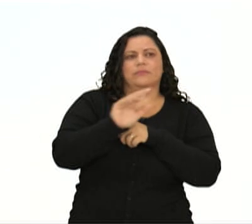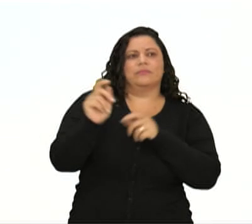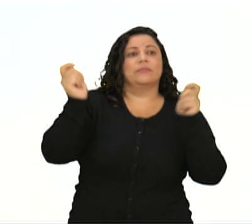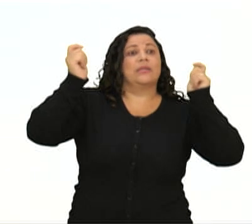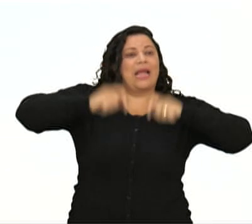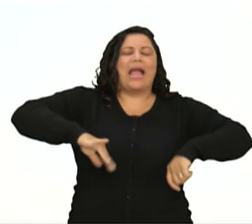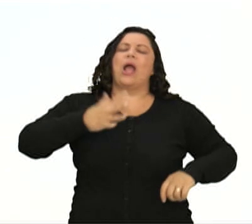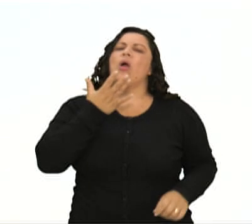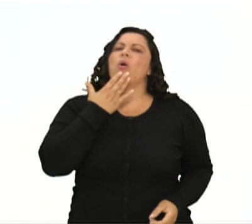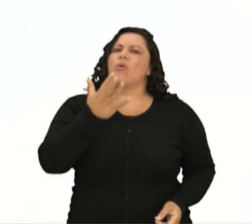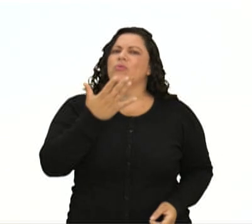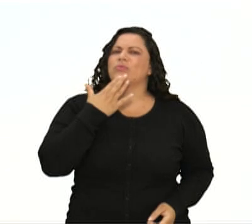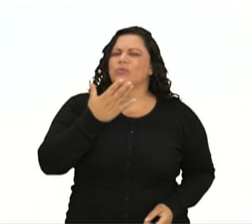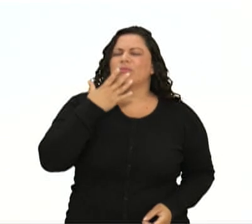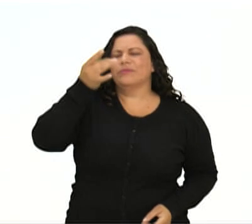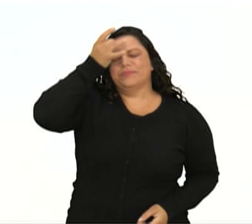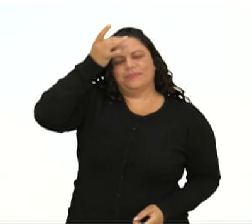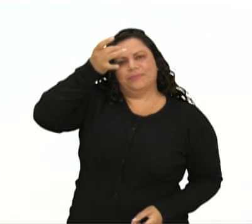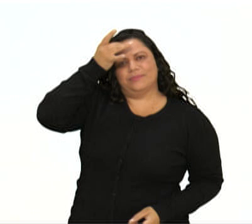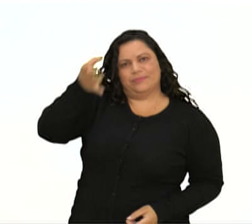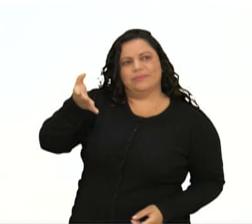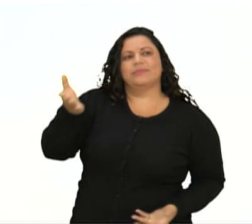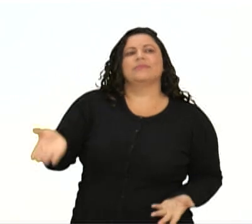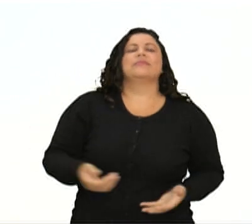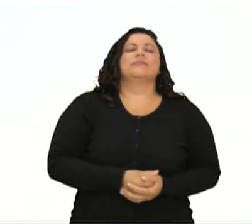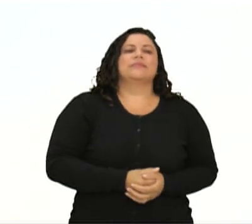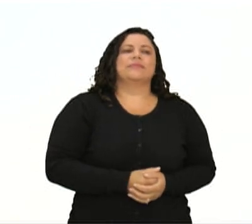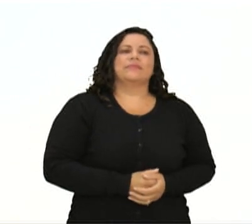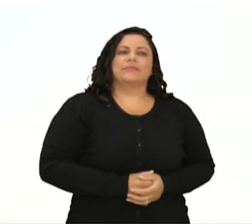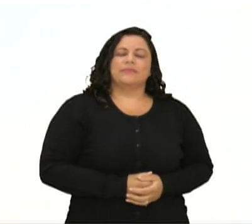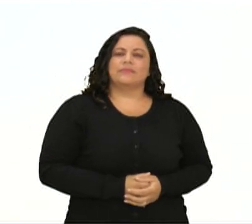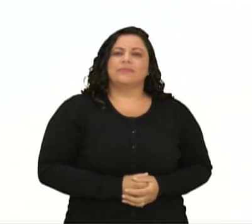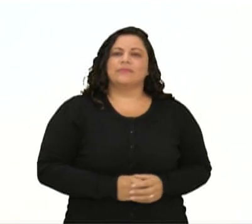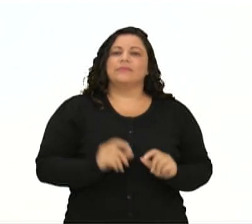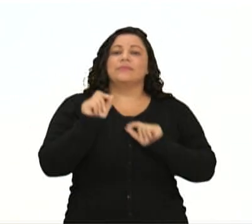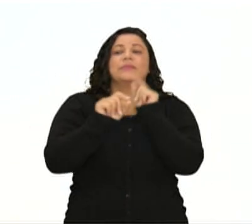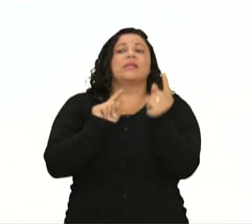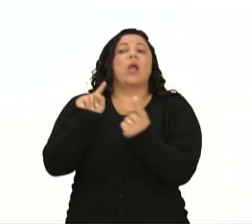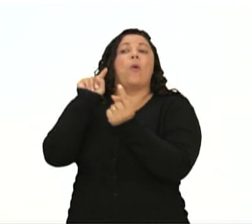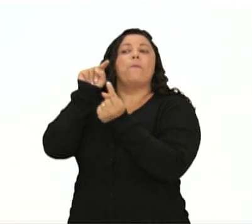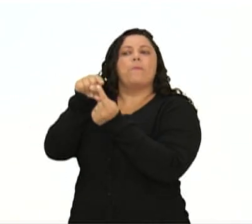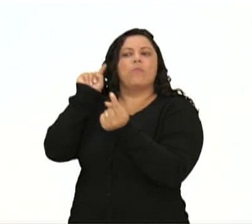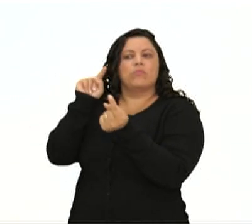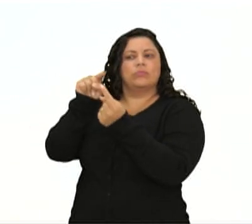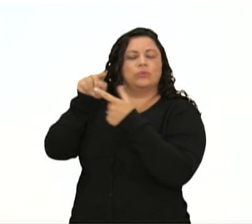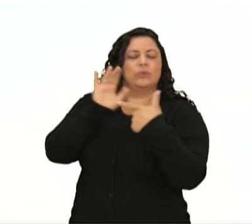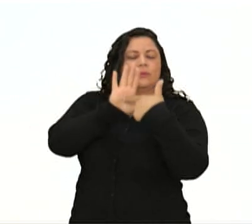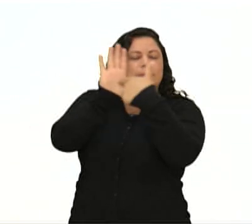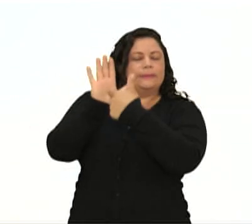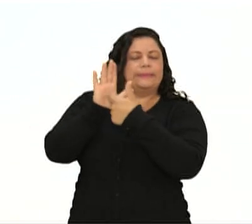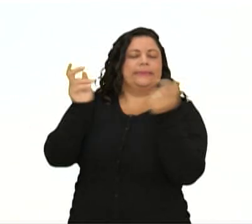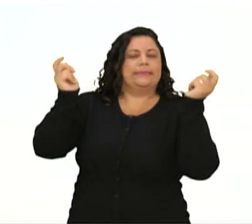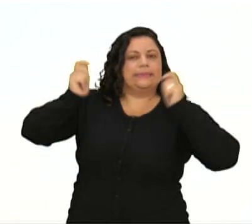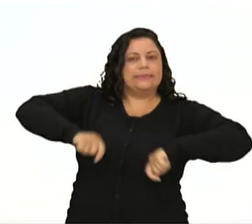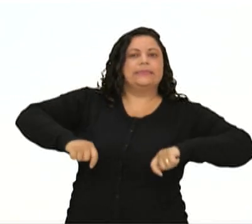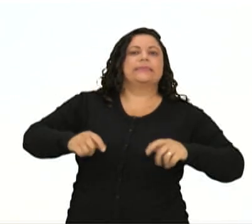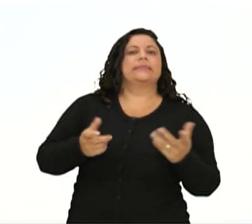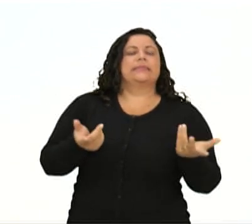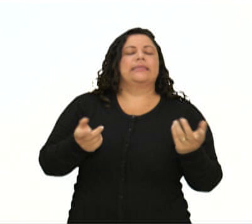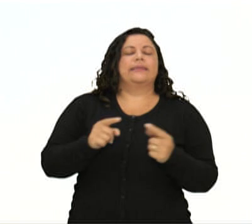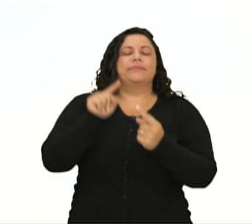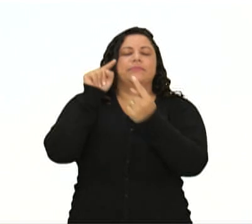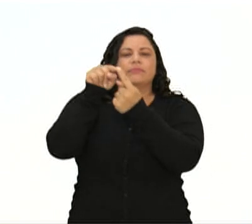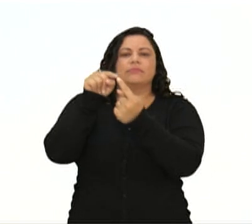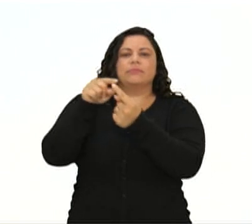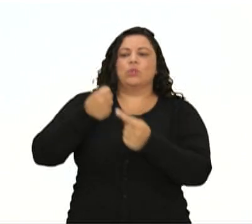vez colorido para facilitar as coisas e diz o seguinte, identifique a estrutura identificada pelo número